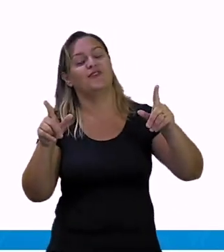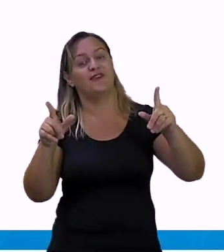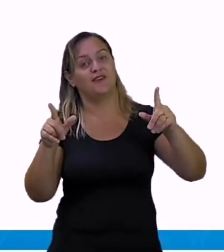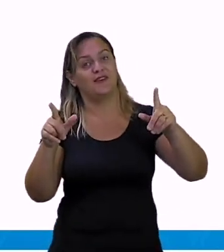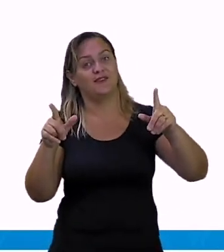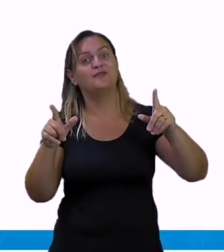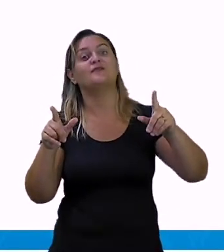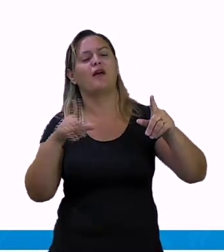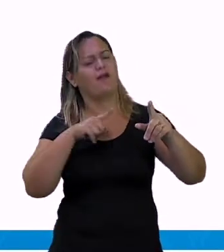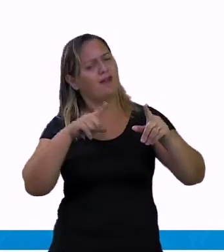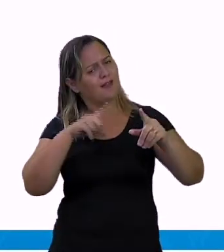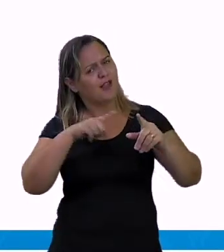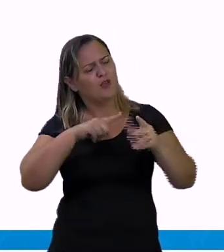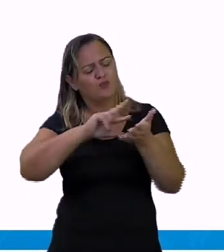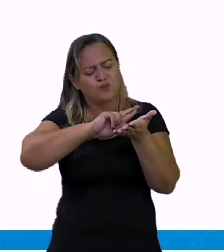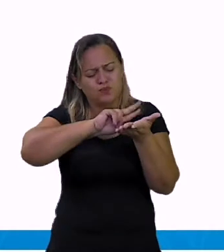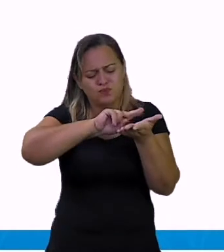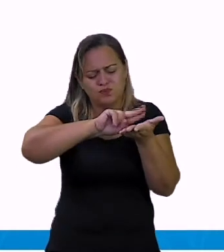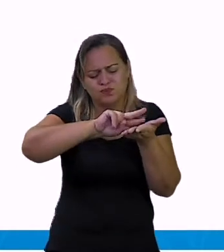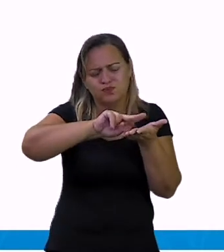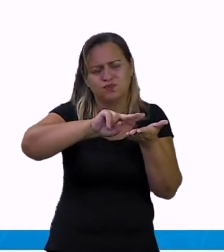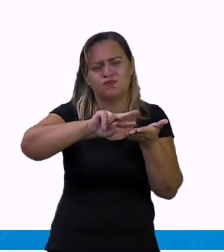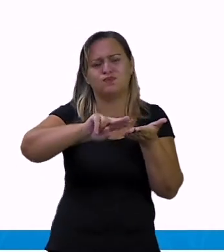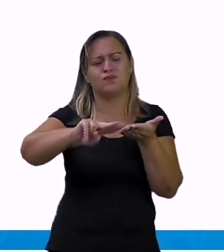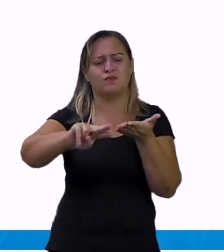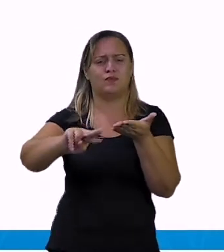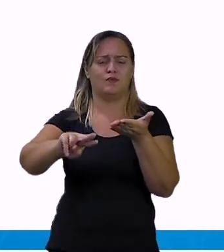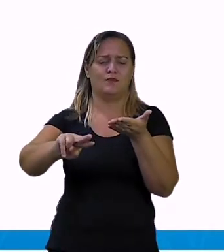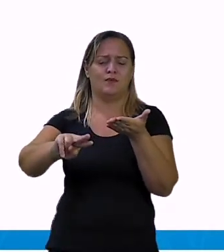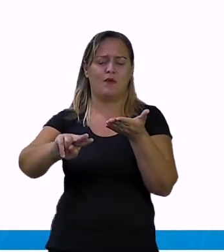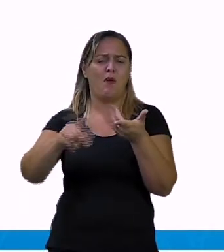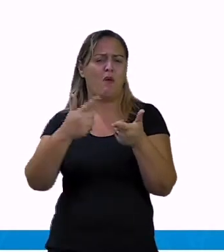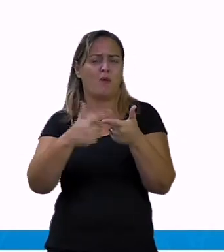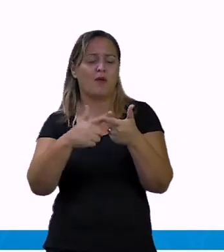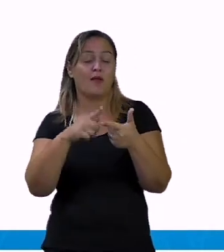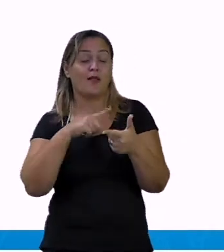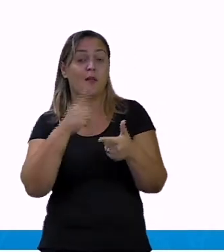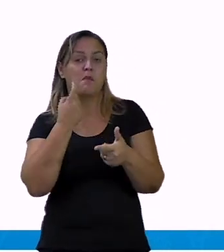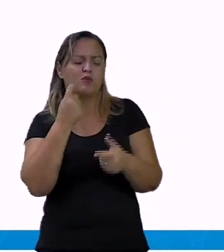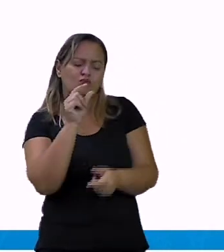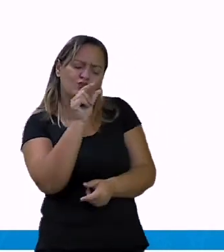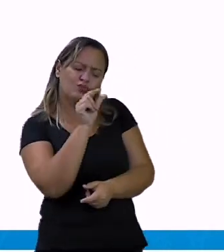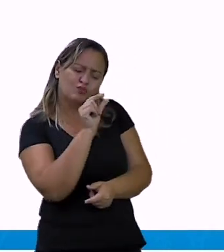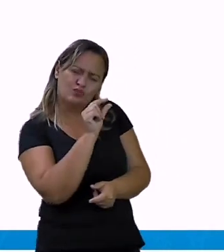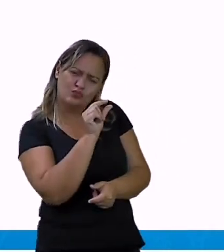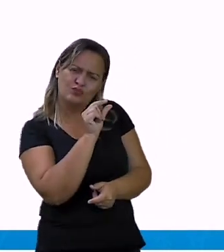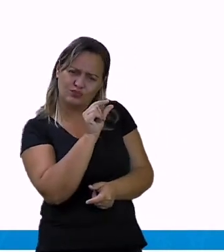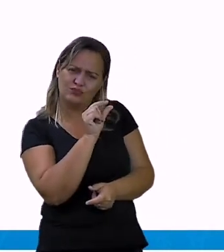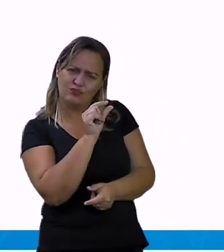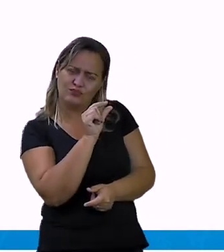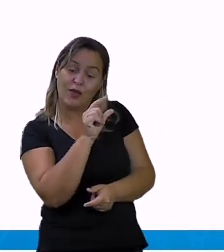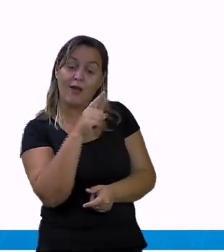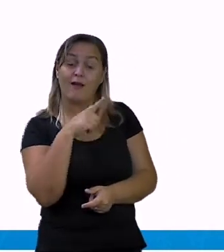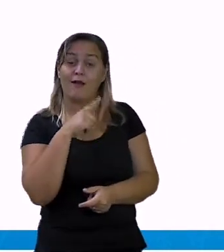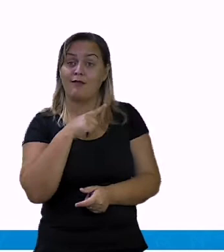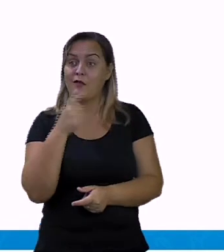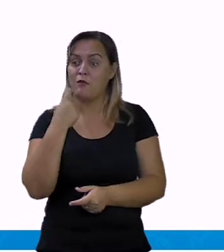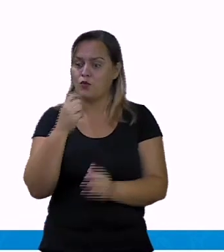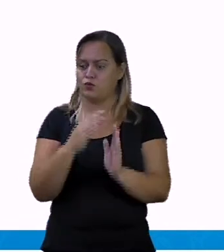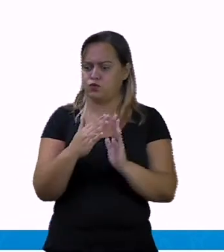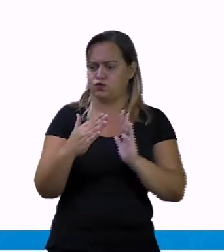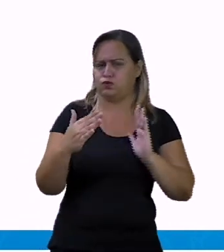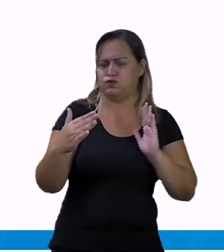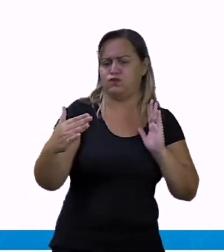tamanhos, professor? Porque nós temos peixes muito pequenos, mas também temos peixes enormes que estão inseridos